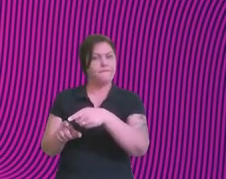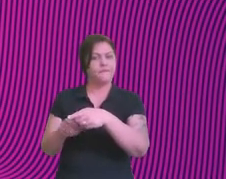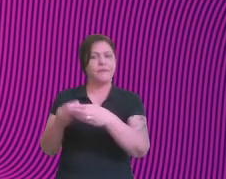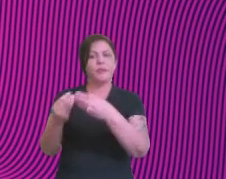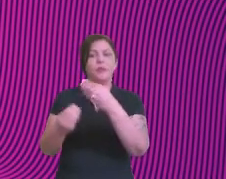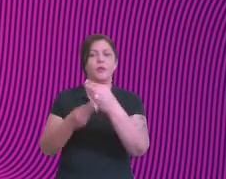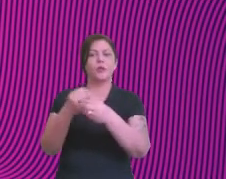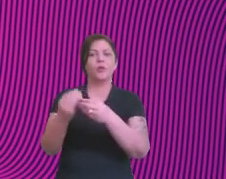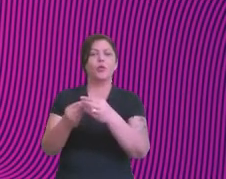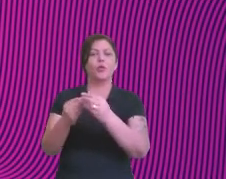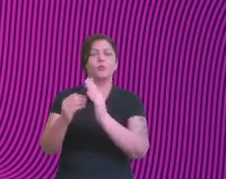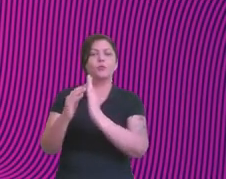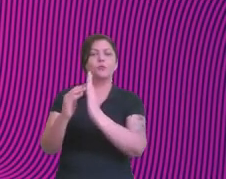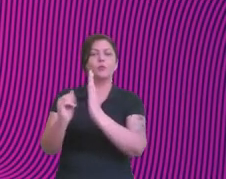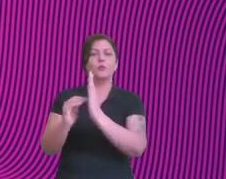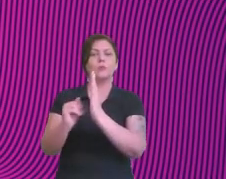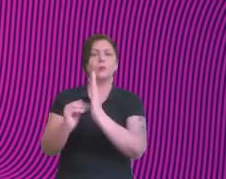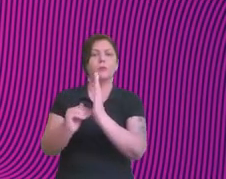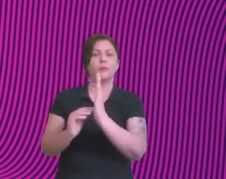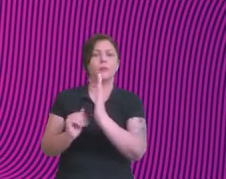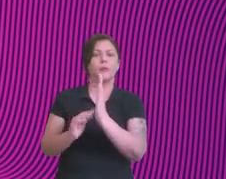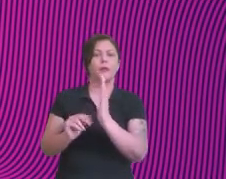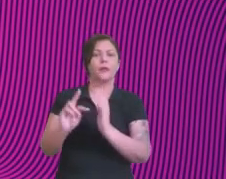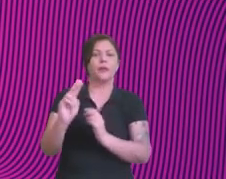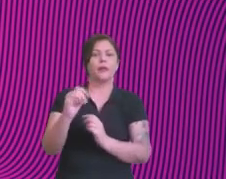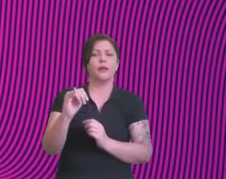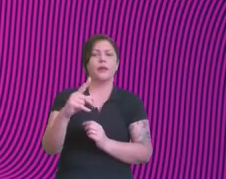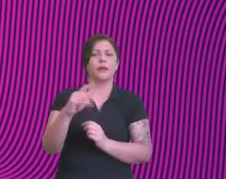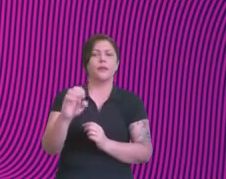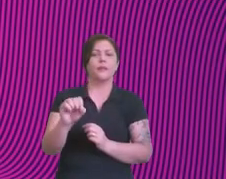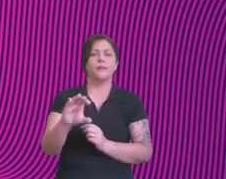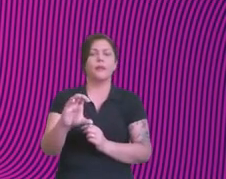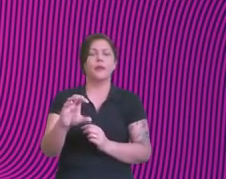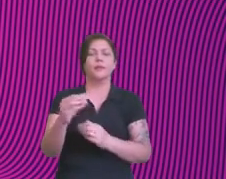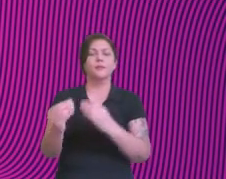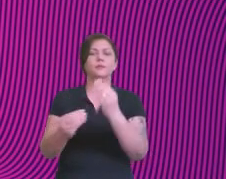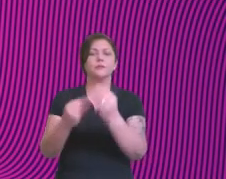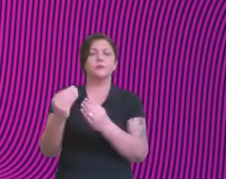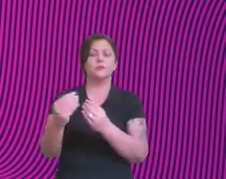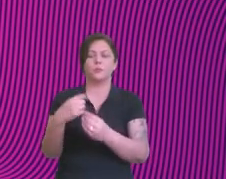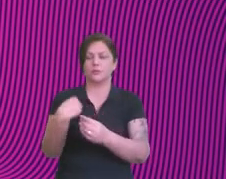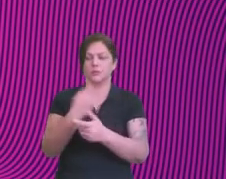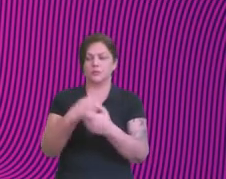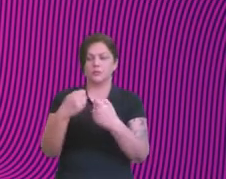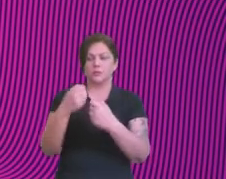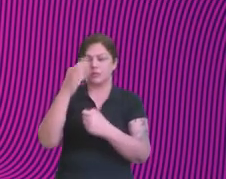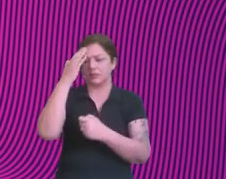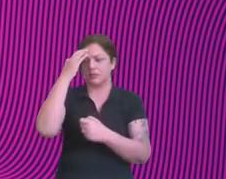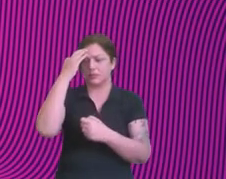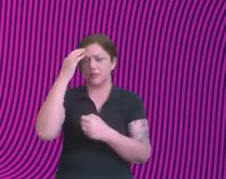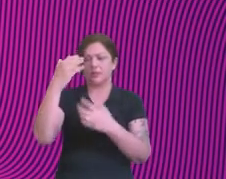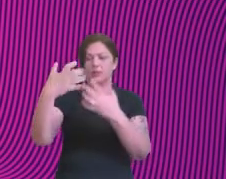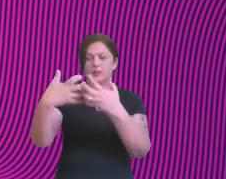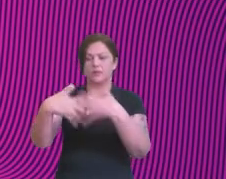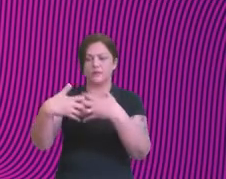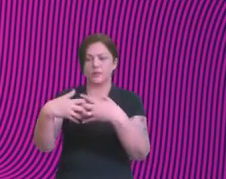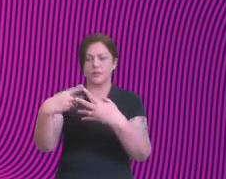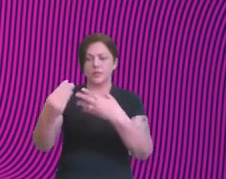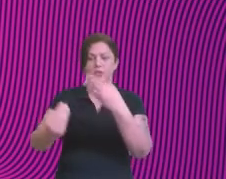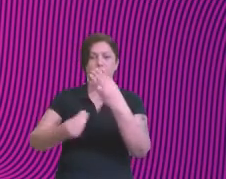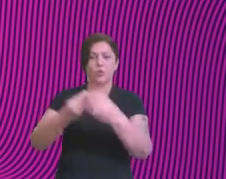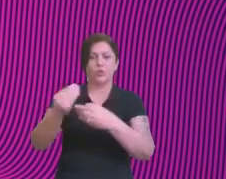citorredução e cogitar HIPEC. Eu queria que você falasse um pouquinho do que a gente tem de tratamento de